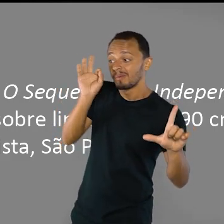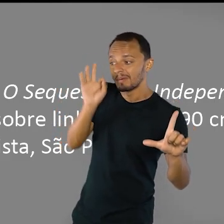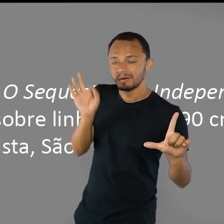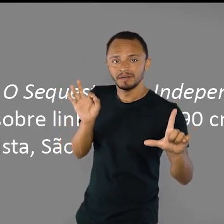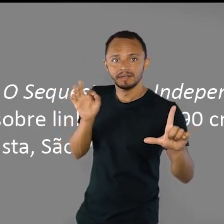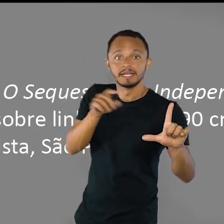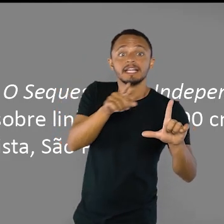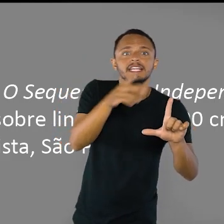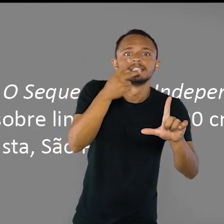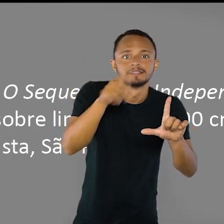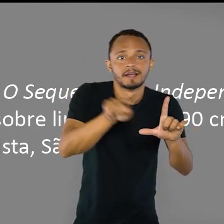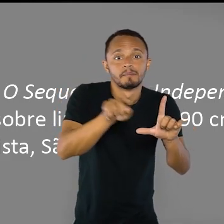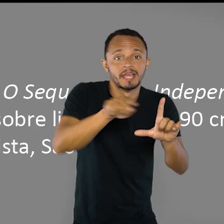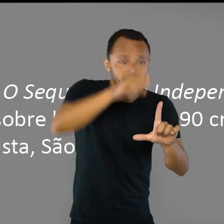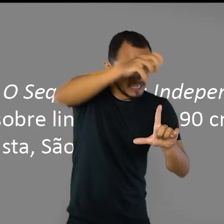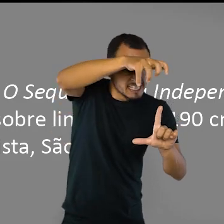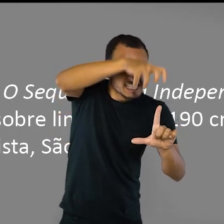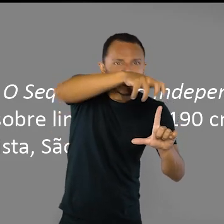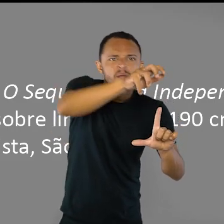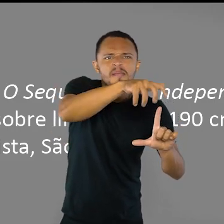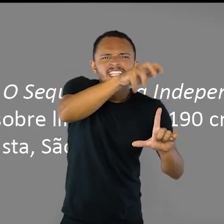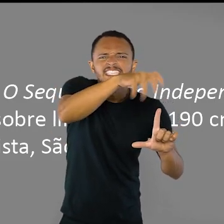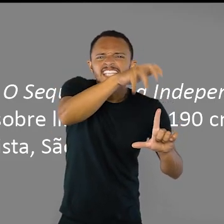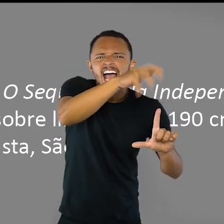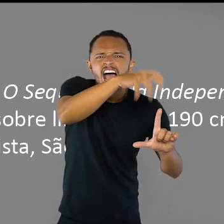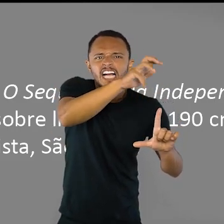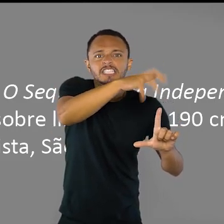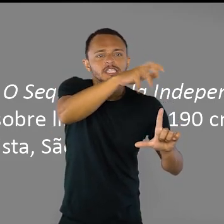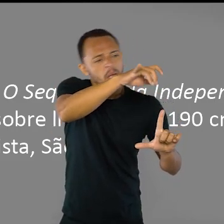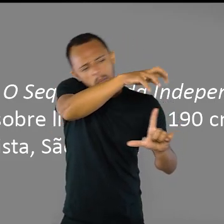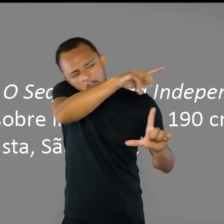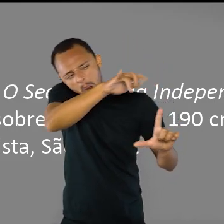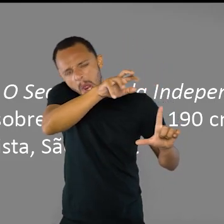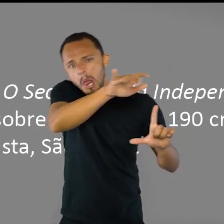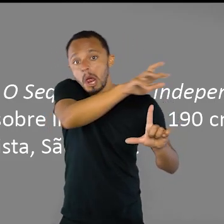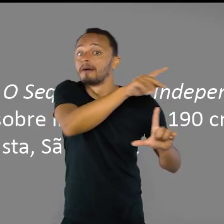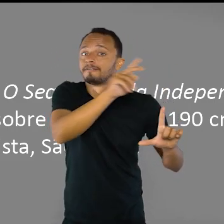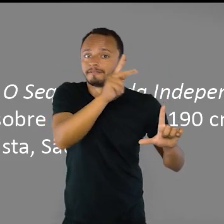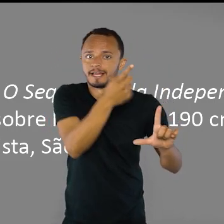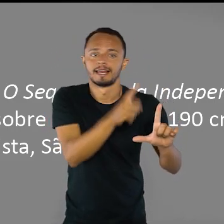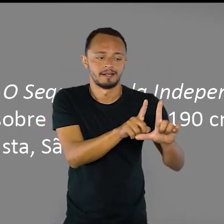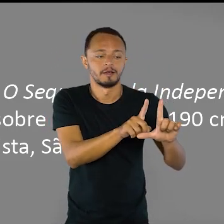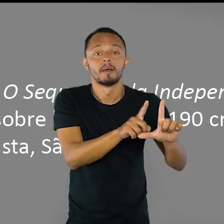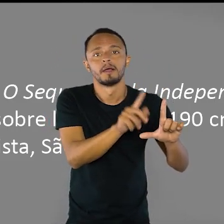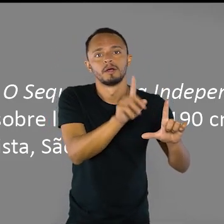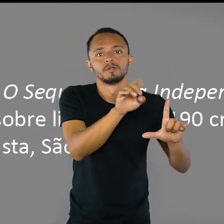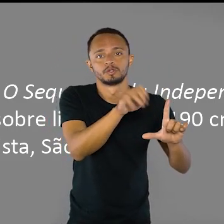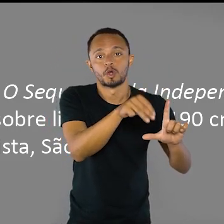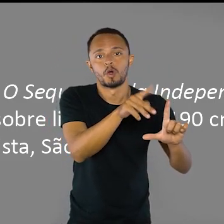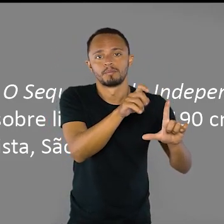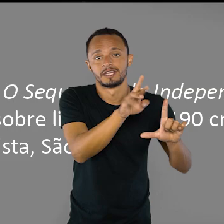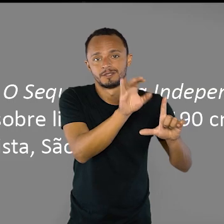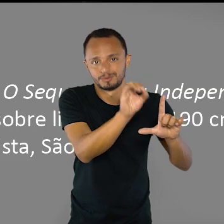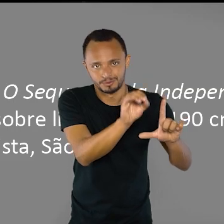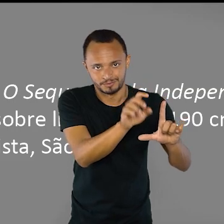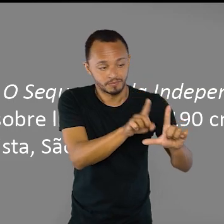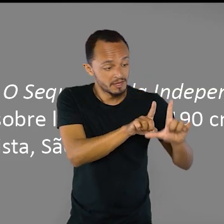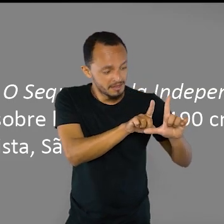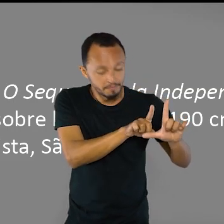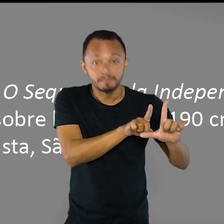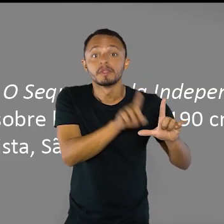por sobre D. Pedro. Agora, qual é a figura de ponta e no primeiro plano? Não é mais D.